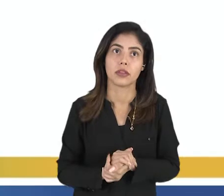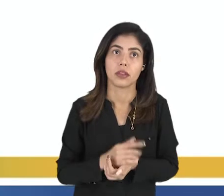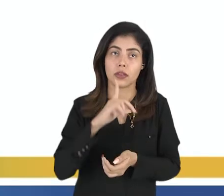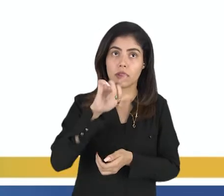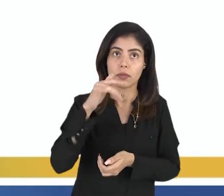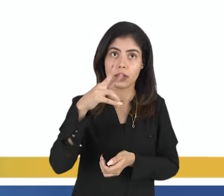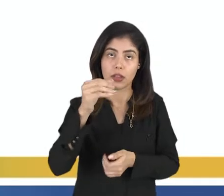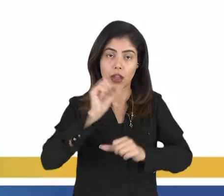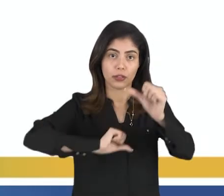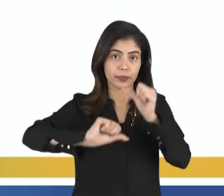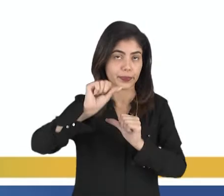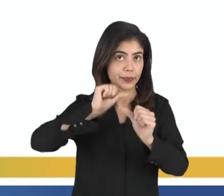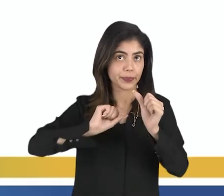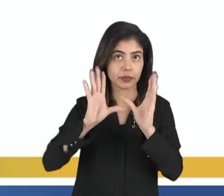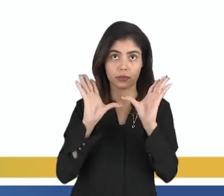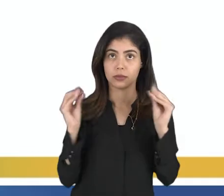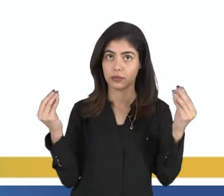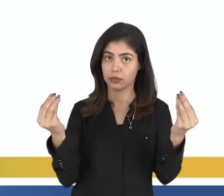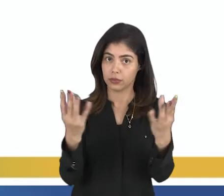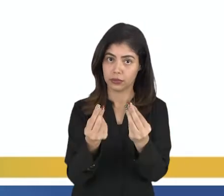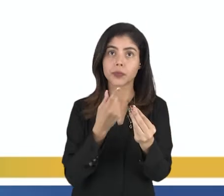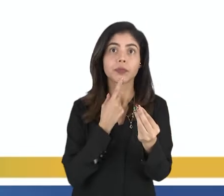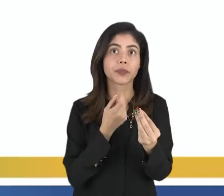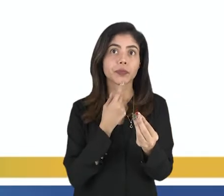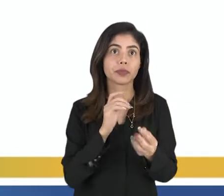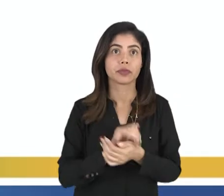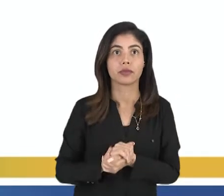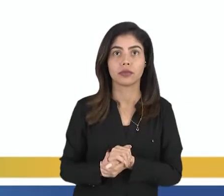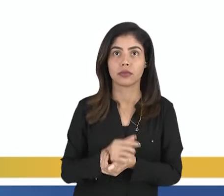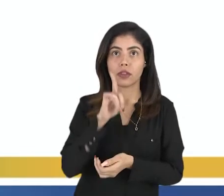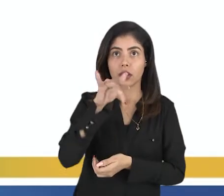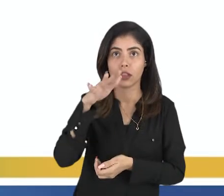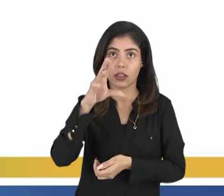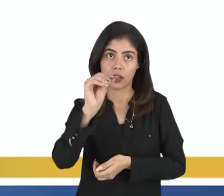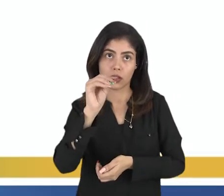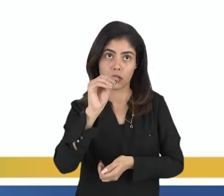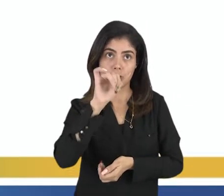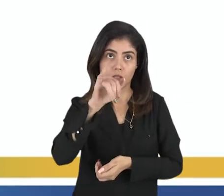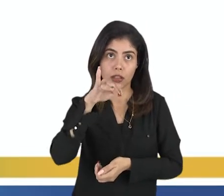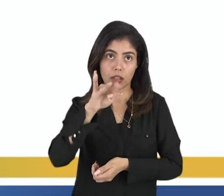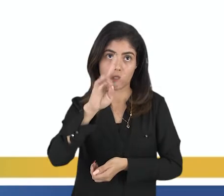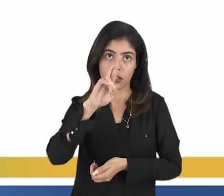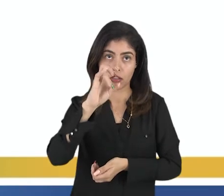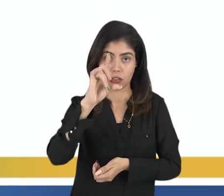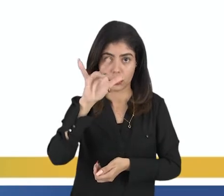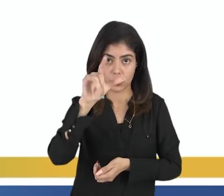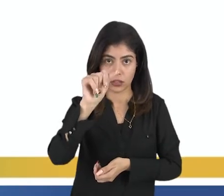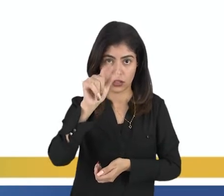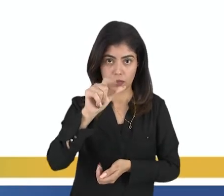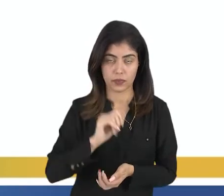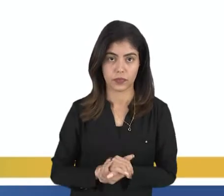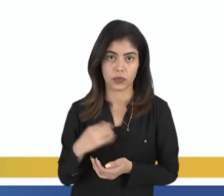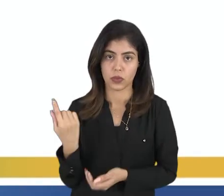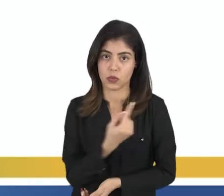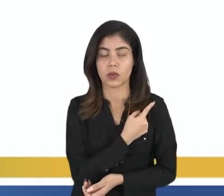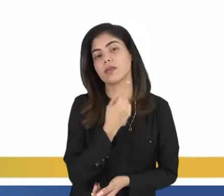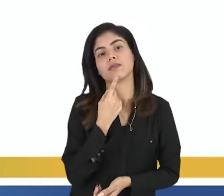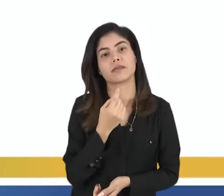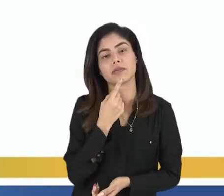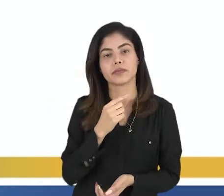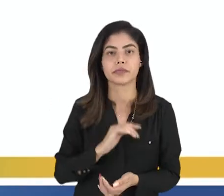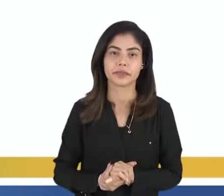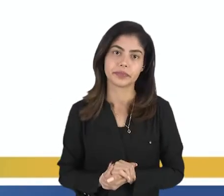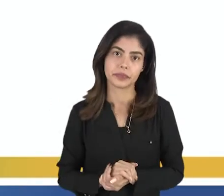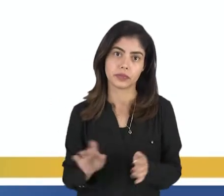nos capilares que ocorre a troca de substâncias entre o sangue e o líquido intersticial, ou seja, entre o nosso